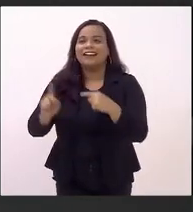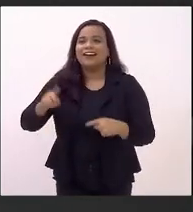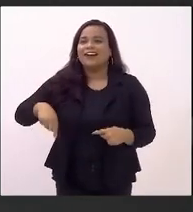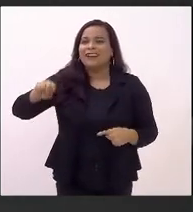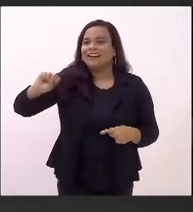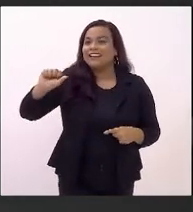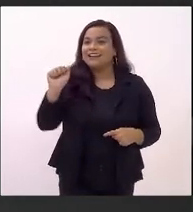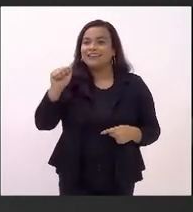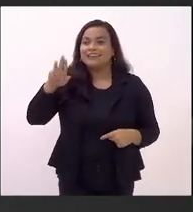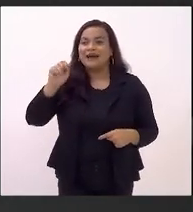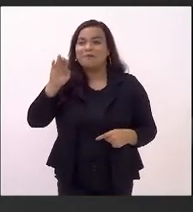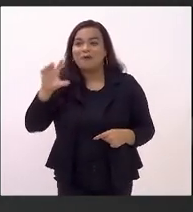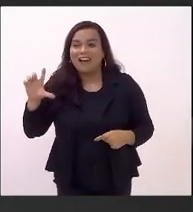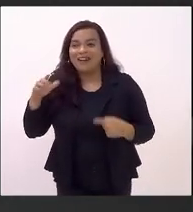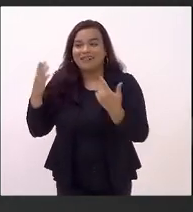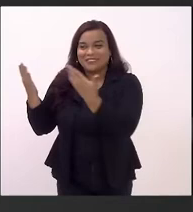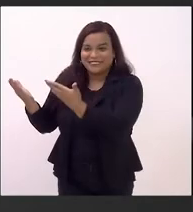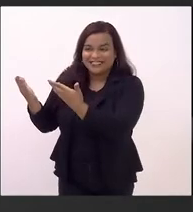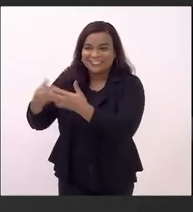Samuel Arão Reis, que aqui está.